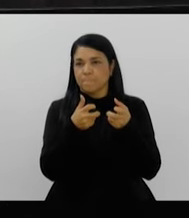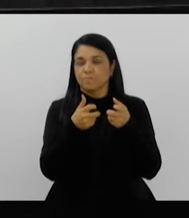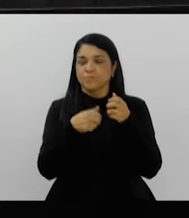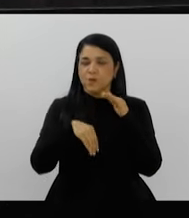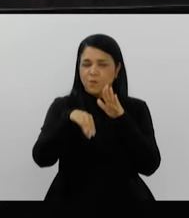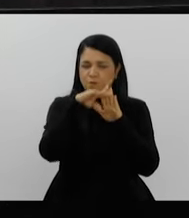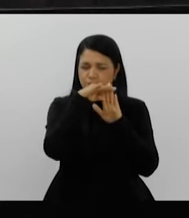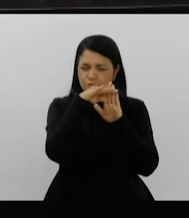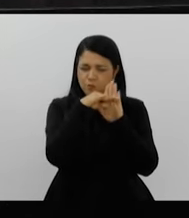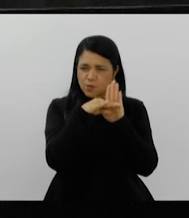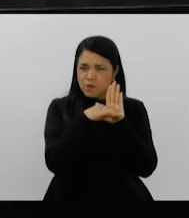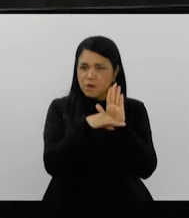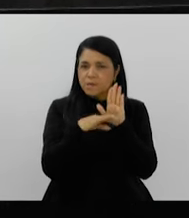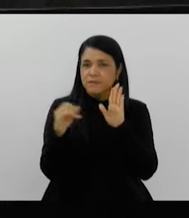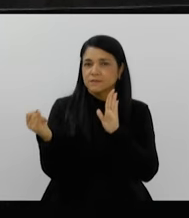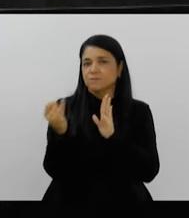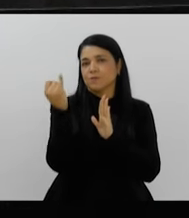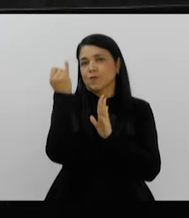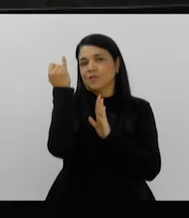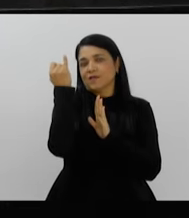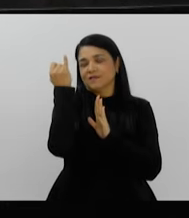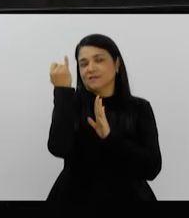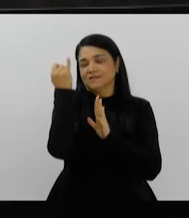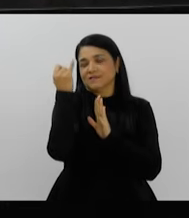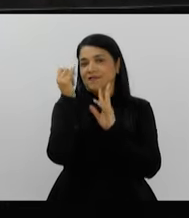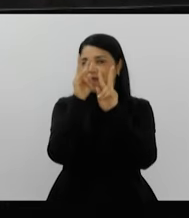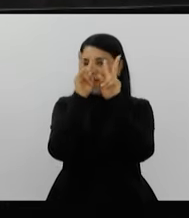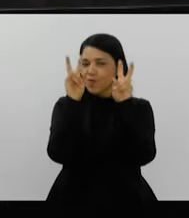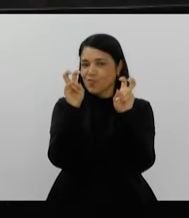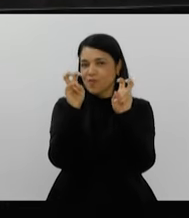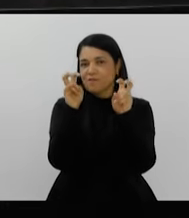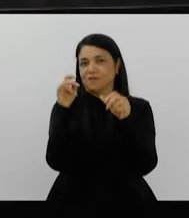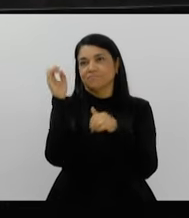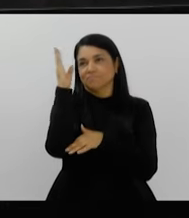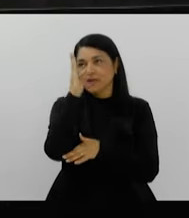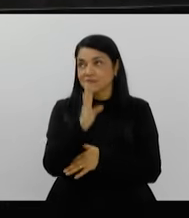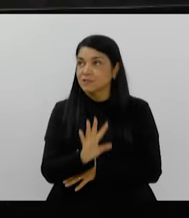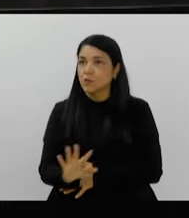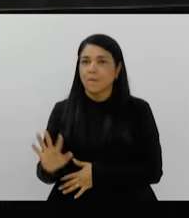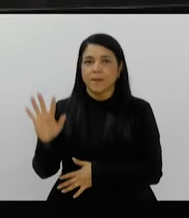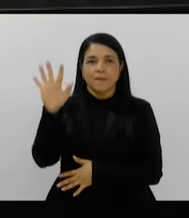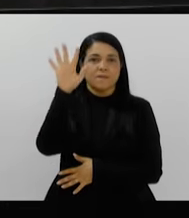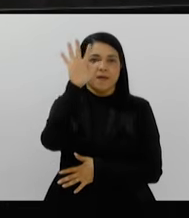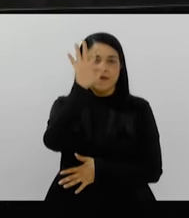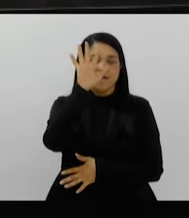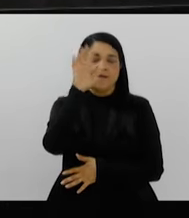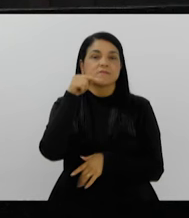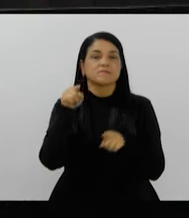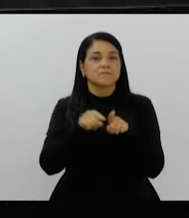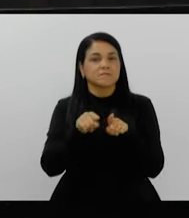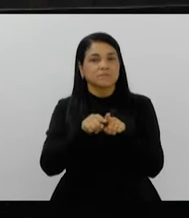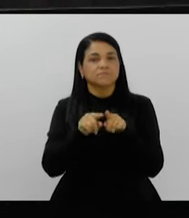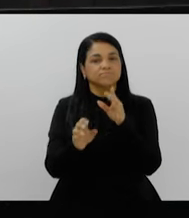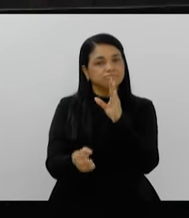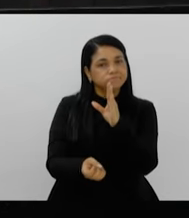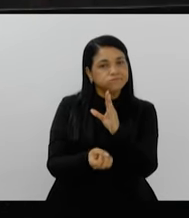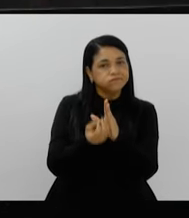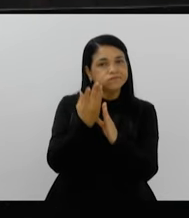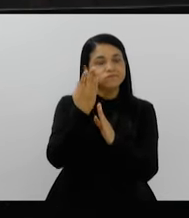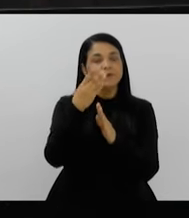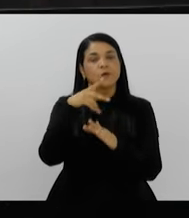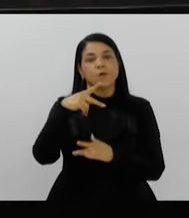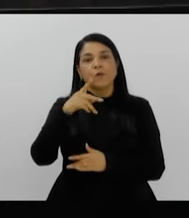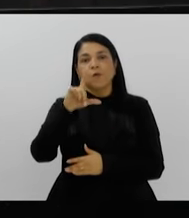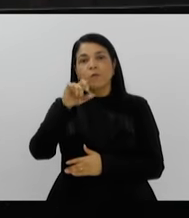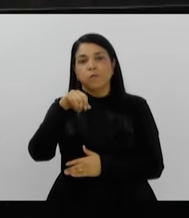programas muito importantes para esse tema a nível de Brasil. Assim como o lançamento do maior plano